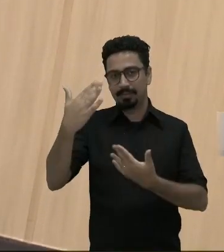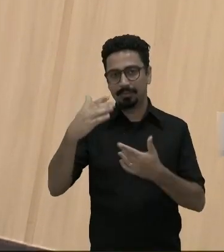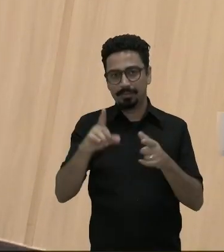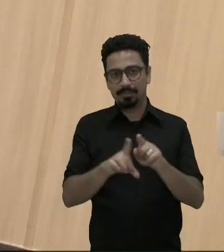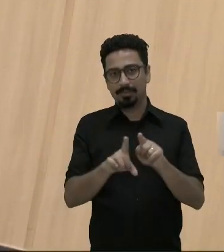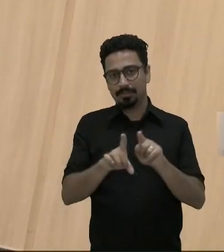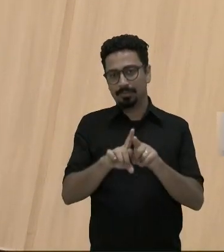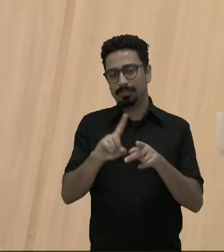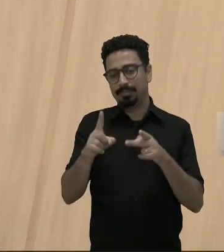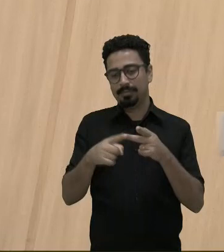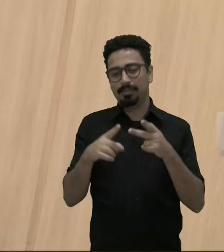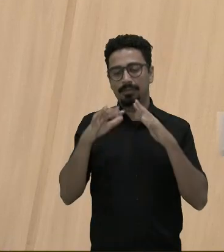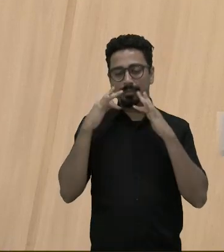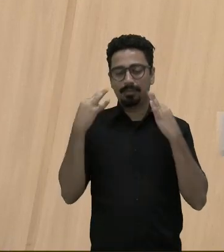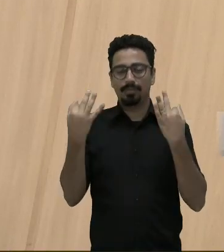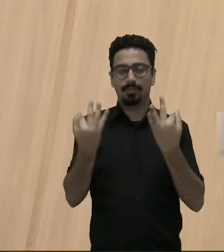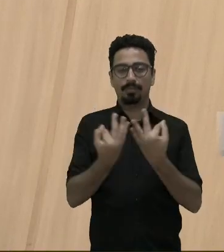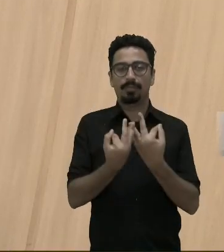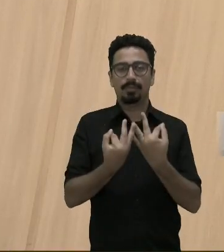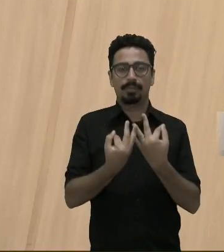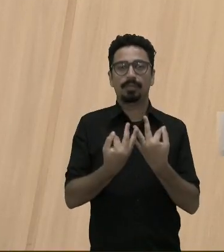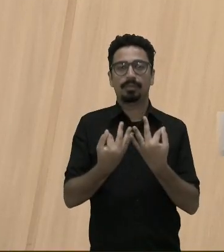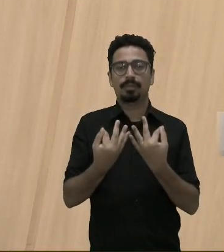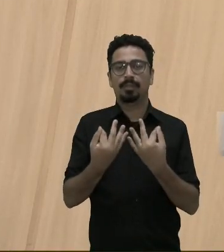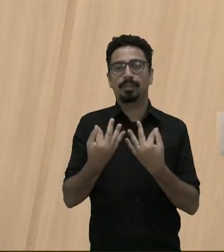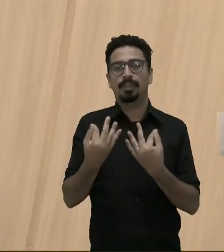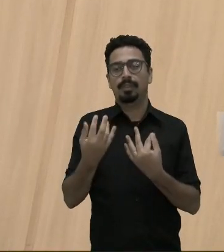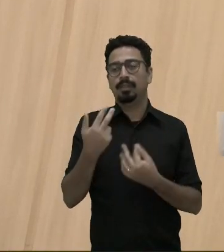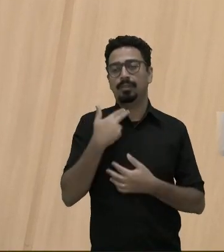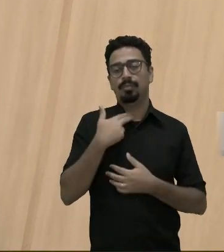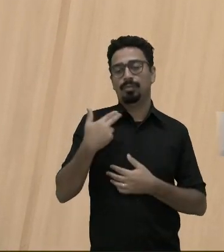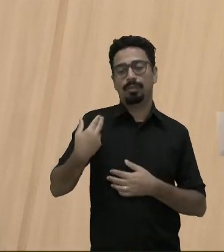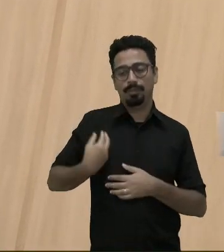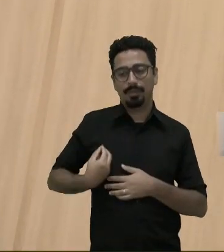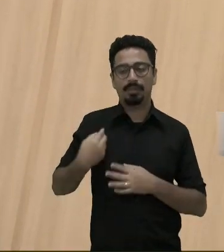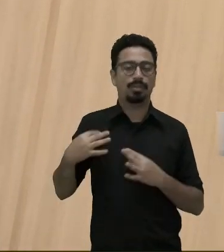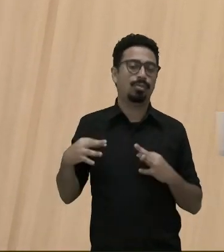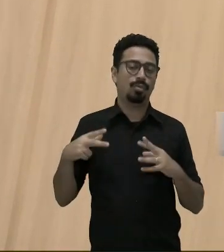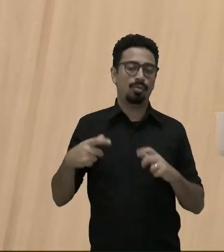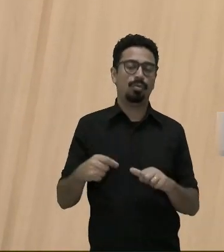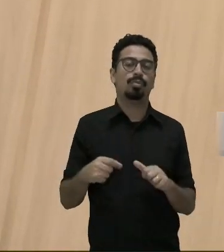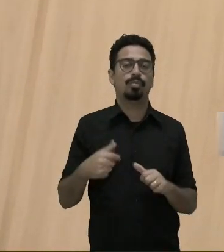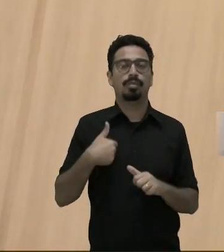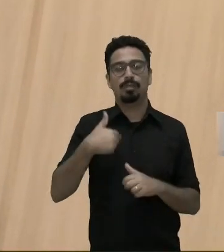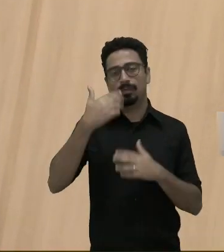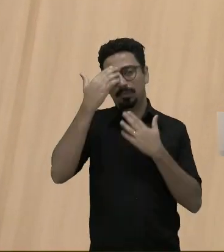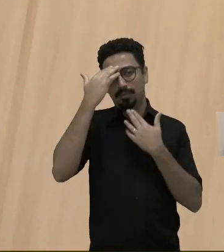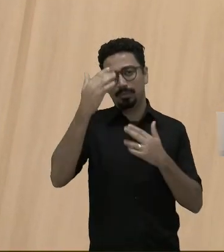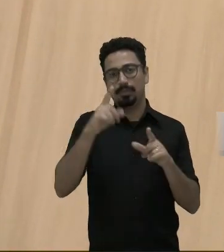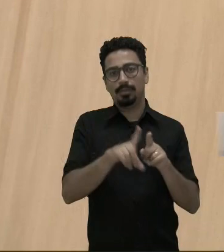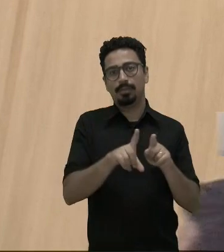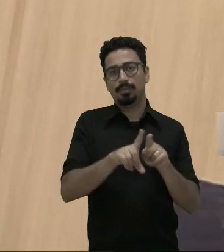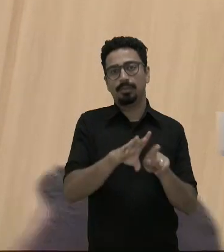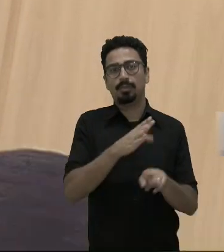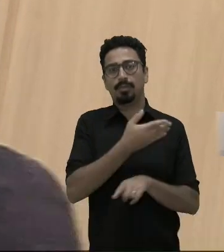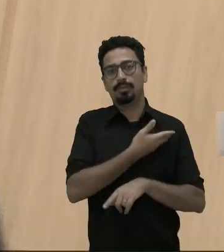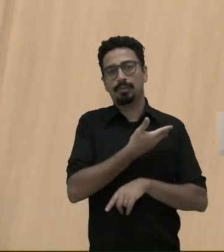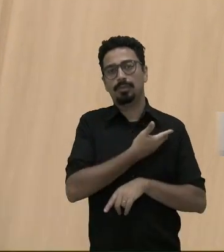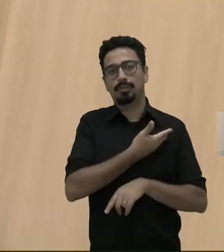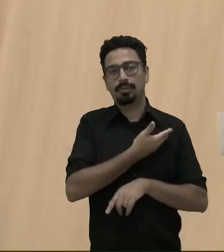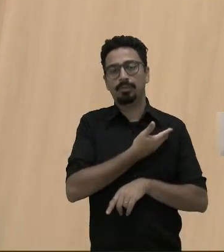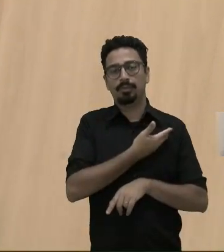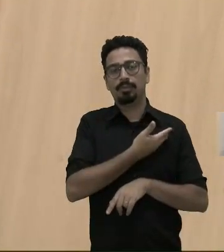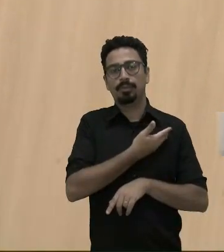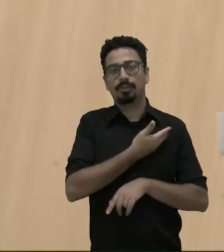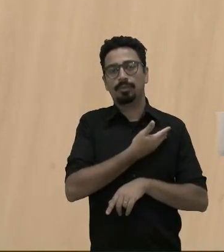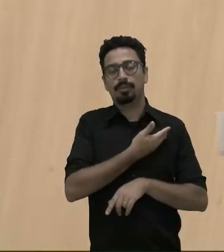em segundo lugar, a minha família, que nem todos puderam estar aqui hoje. Agradeço imensamente meus amigos também,